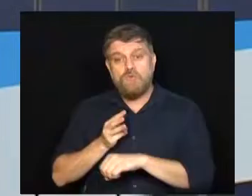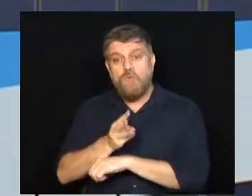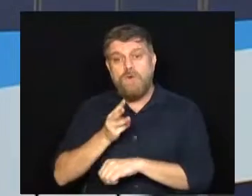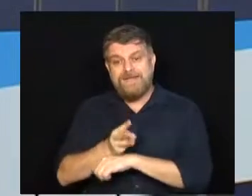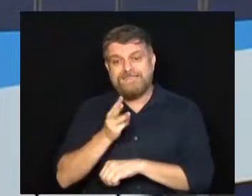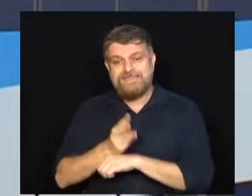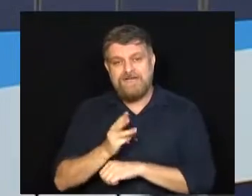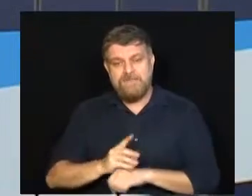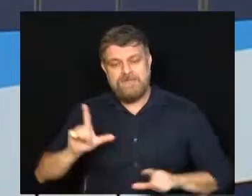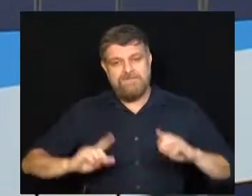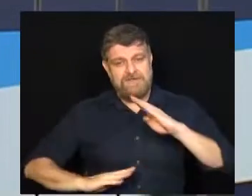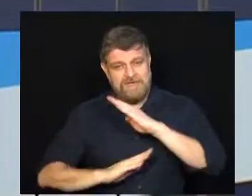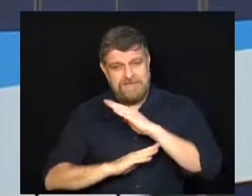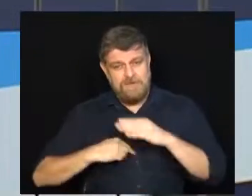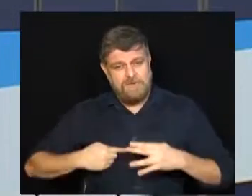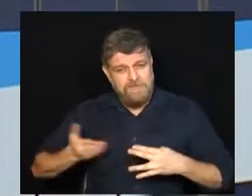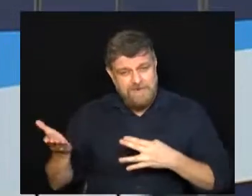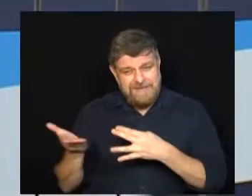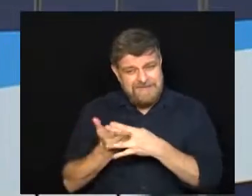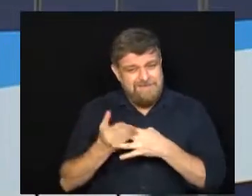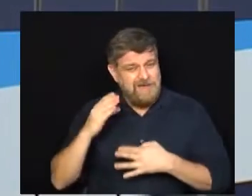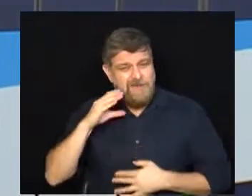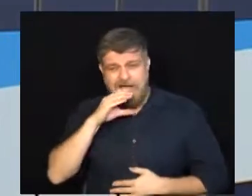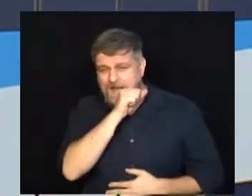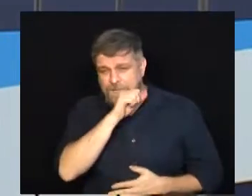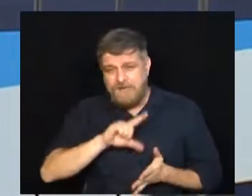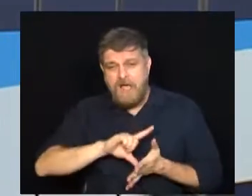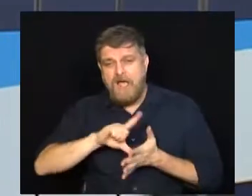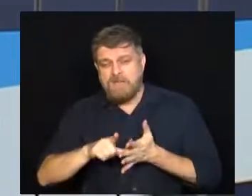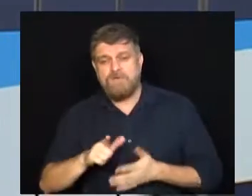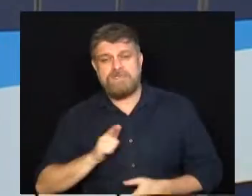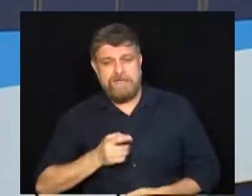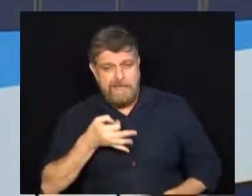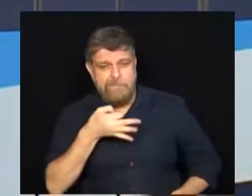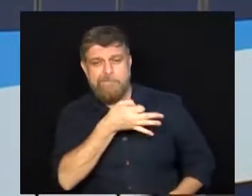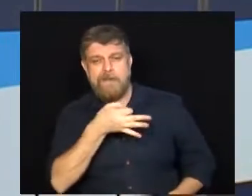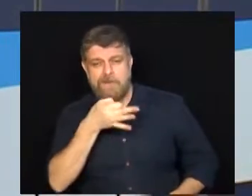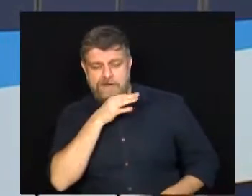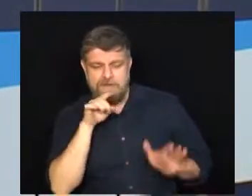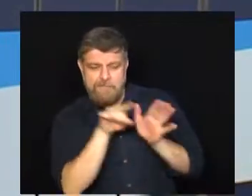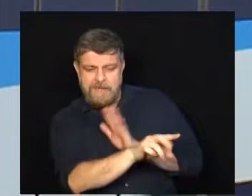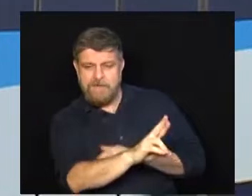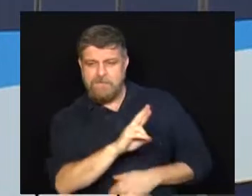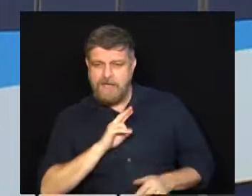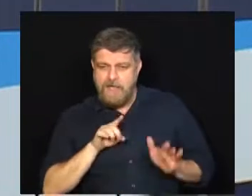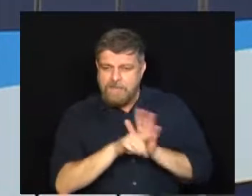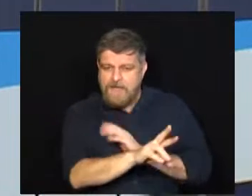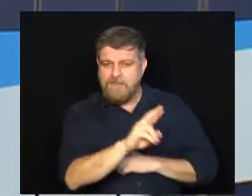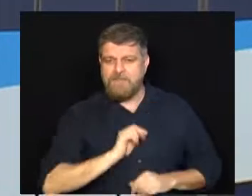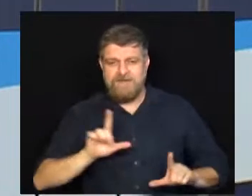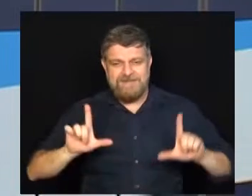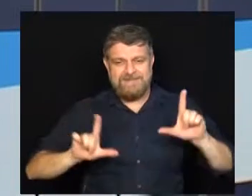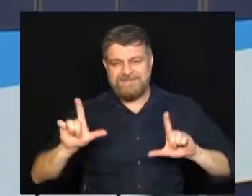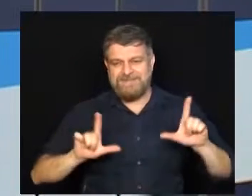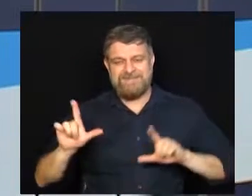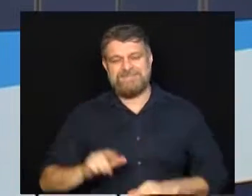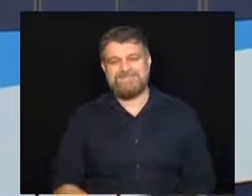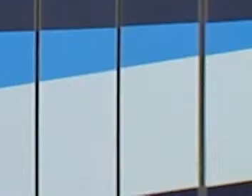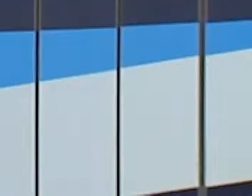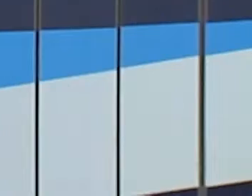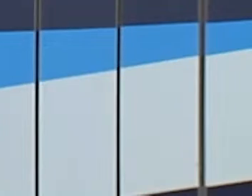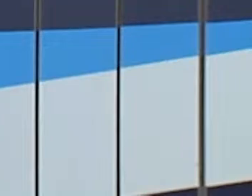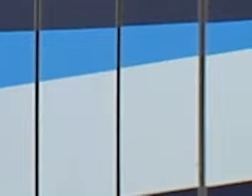978293776. Nós vamos por um breve intervalo rapidinho e na volta a gente continua esse debate aqui no Questão de Ordem.